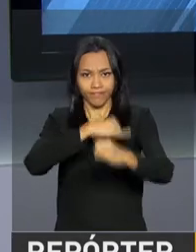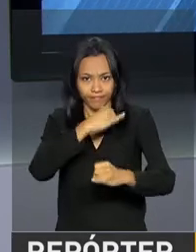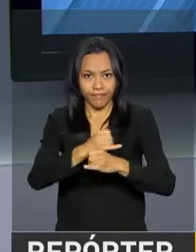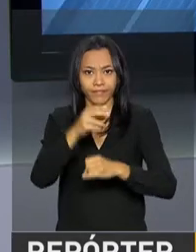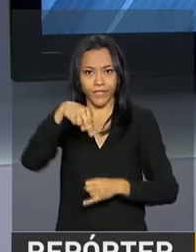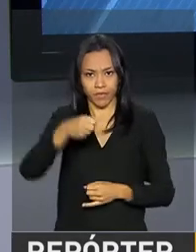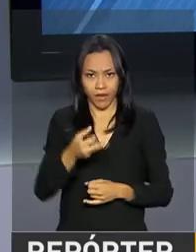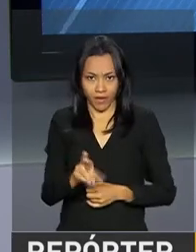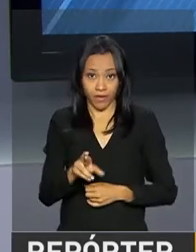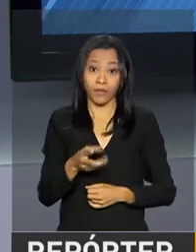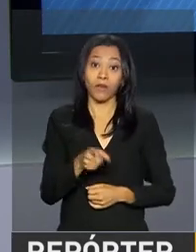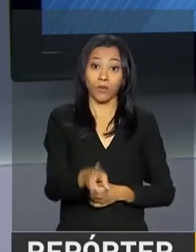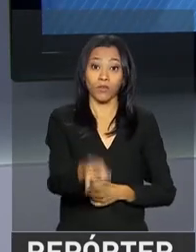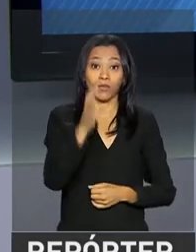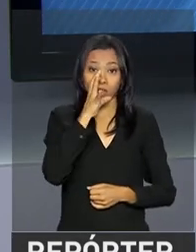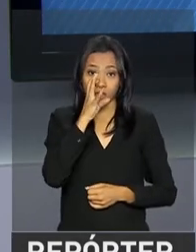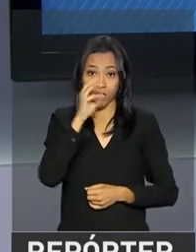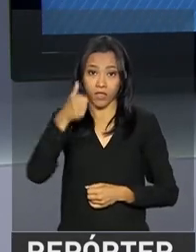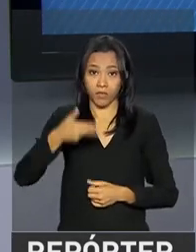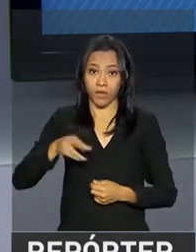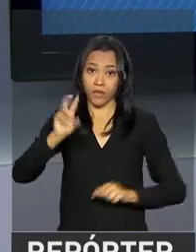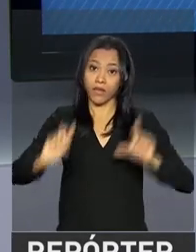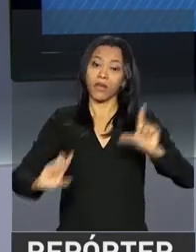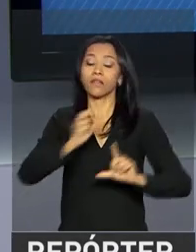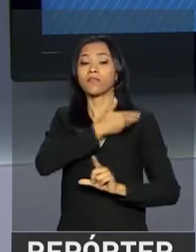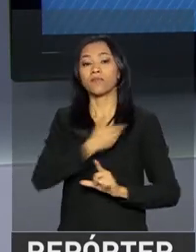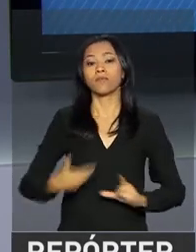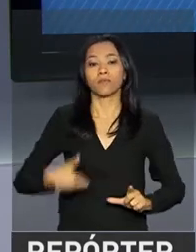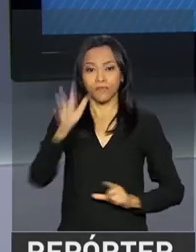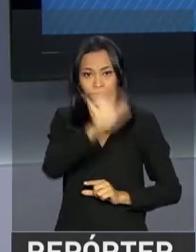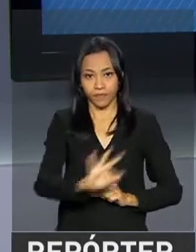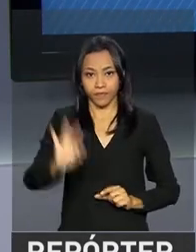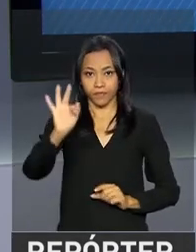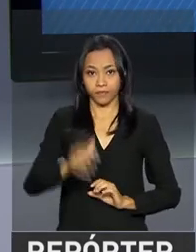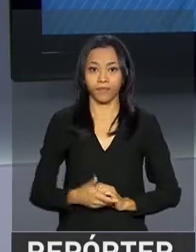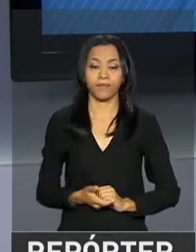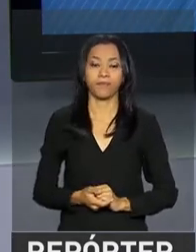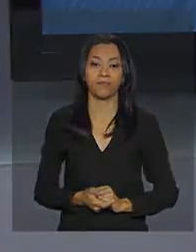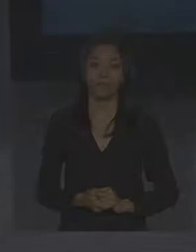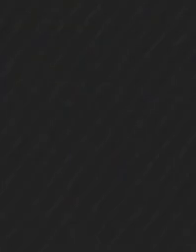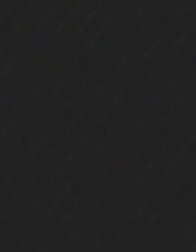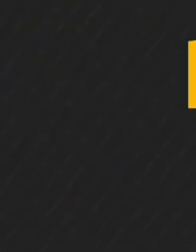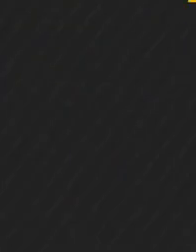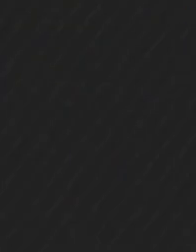nbr na internet continue com a gente na nbr a tv do governo federal